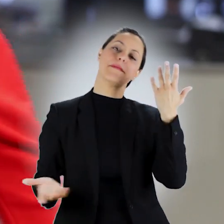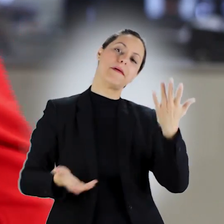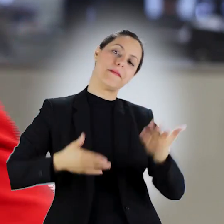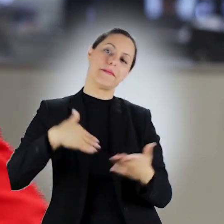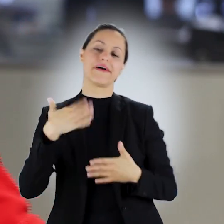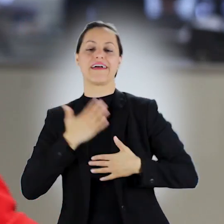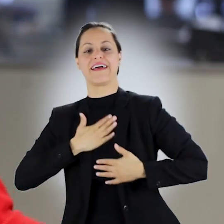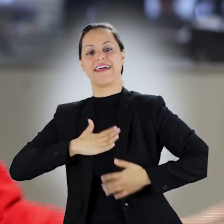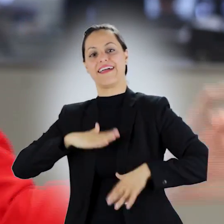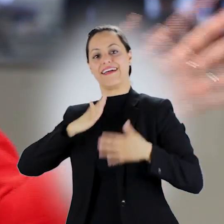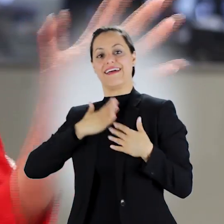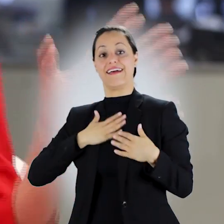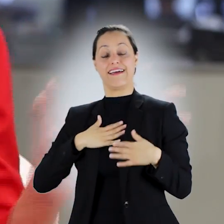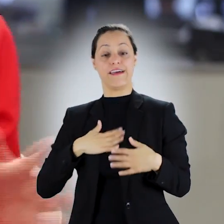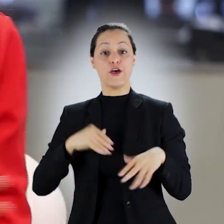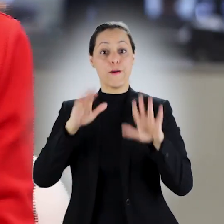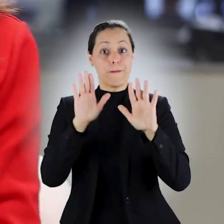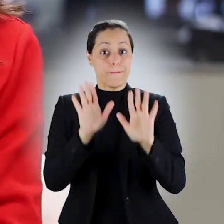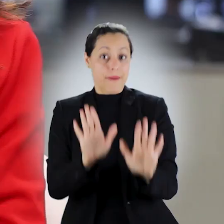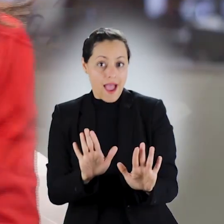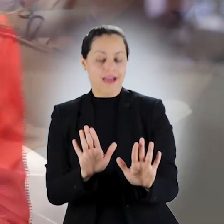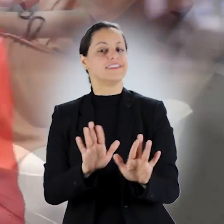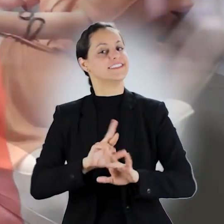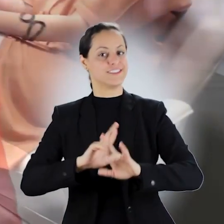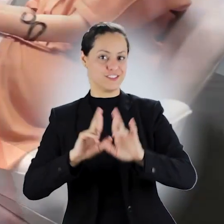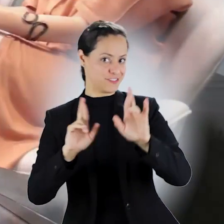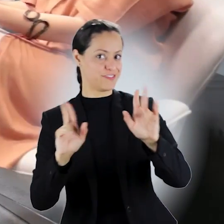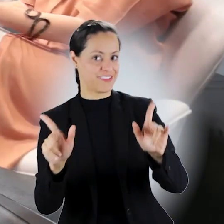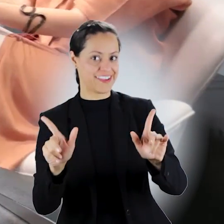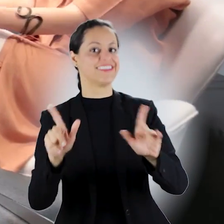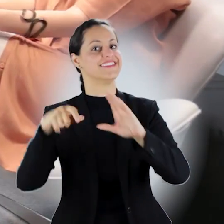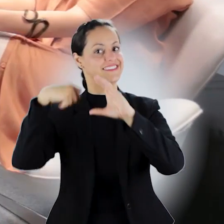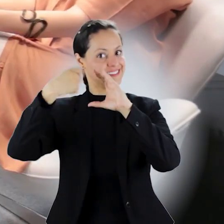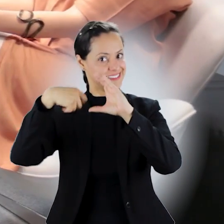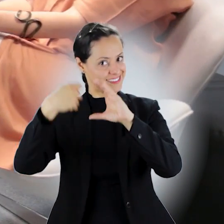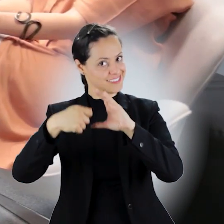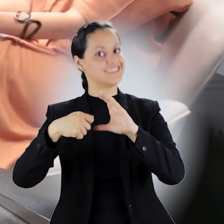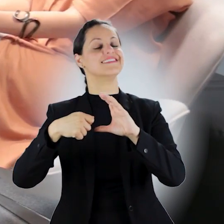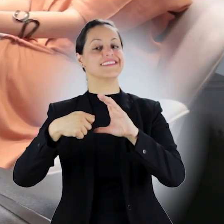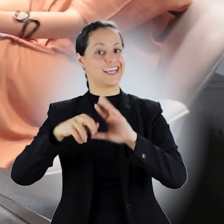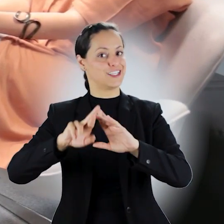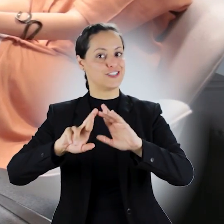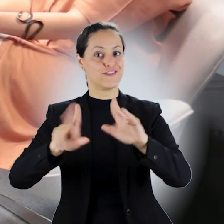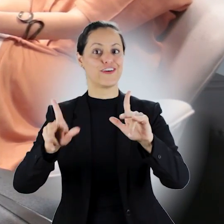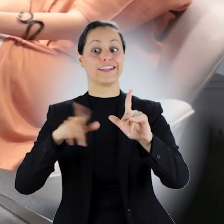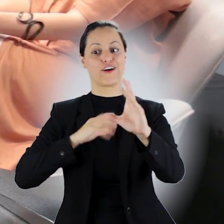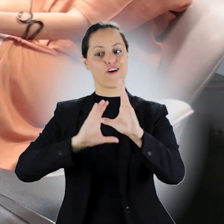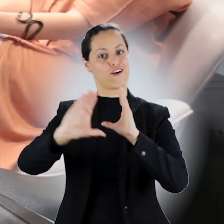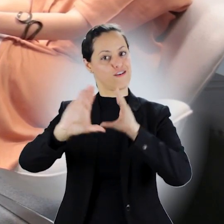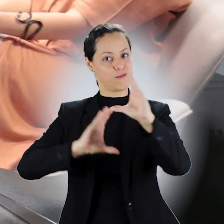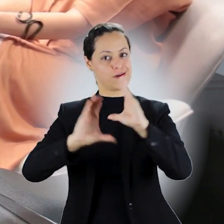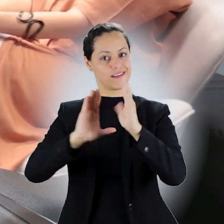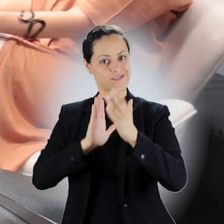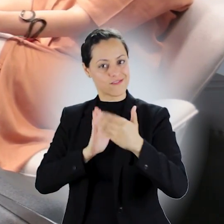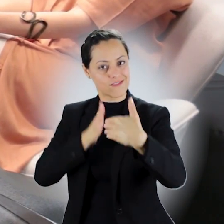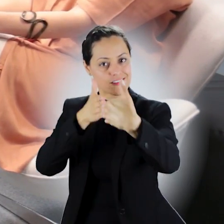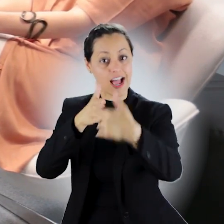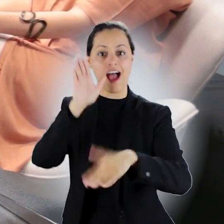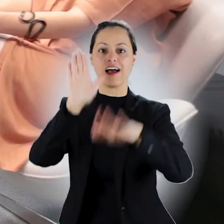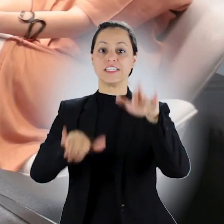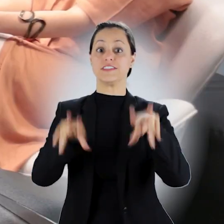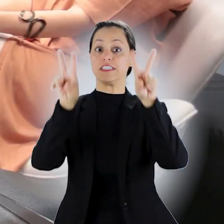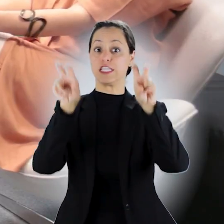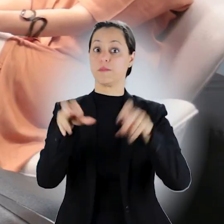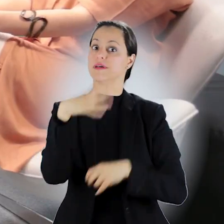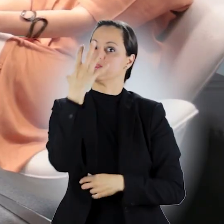De relax. Reprovadas. Eu e Sofia. Aí aquilo não comunica como a gente quer. Ainda mais se o assunto é sério, eu